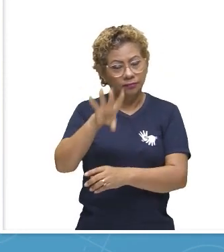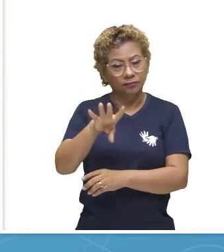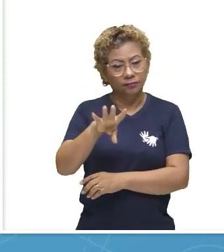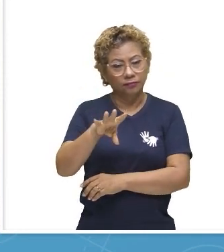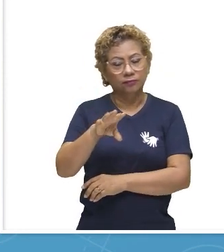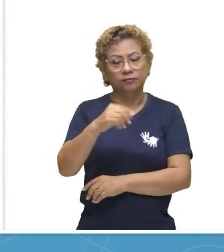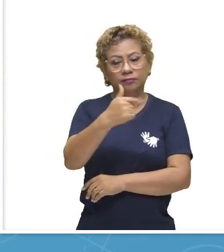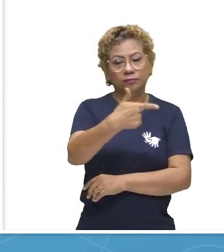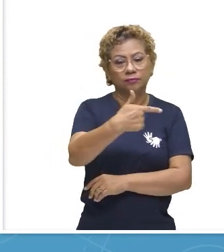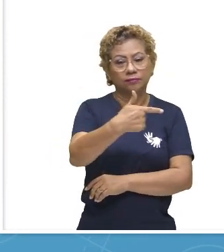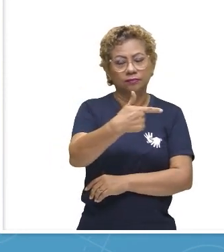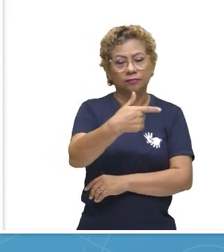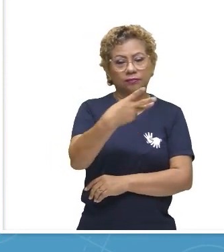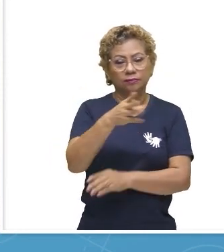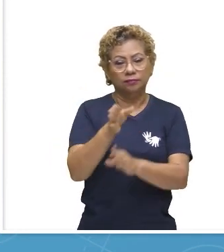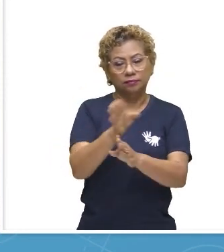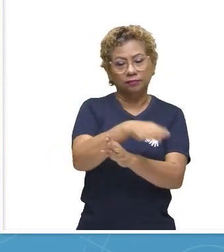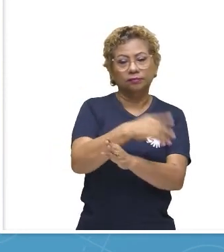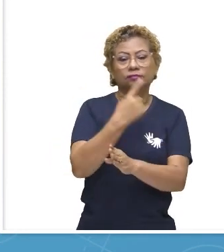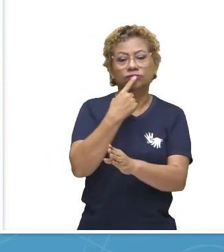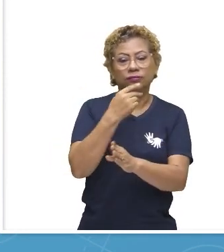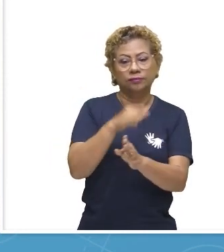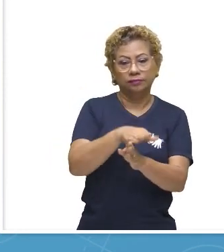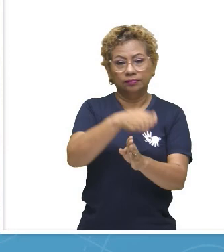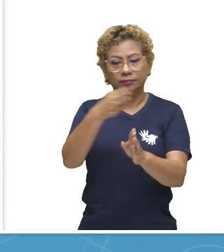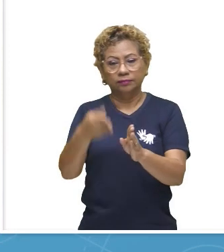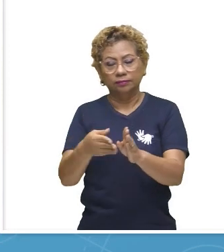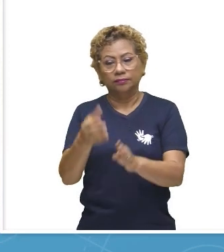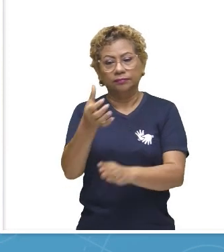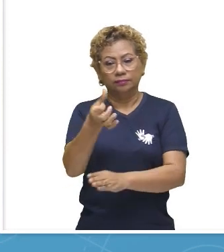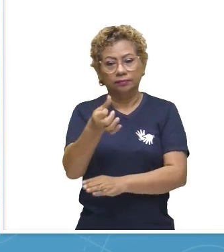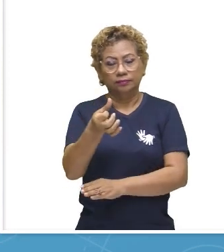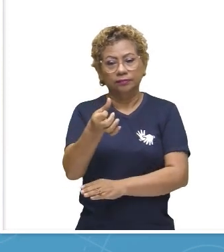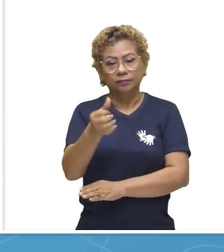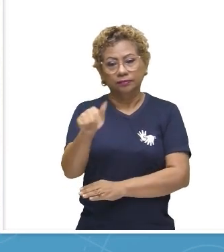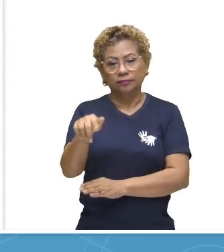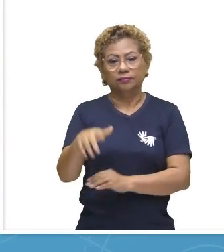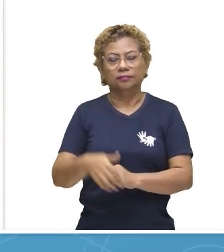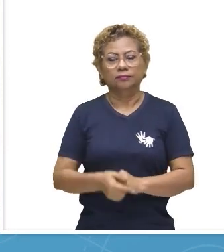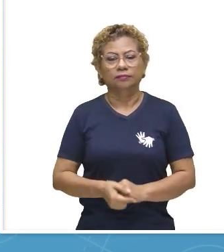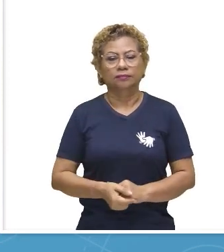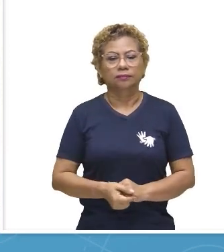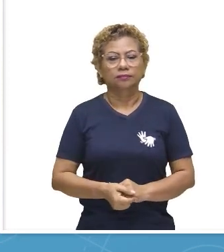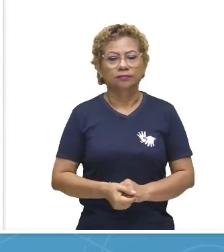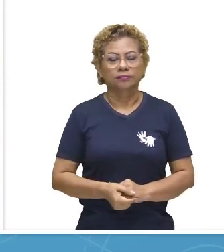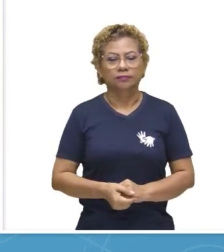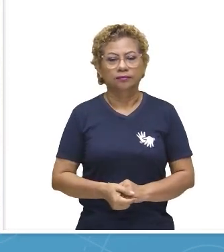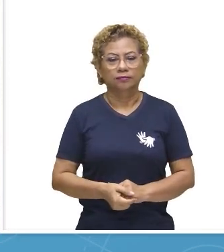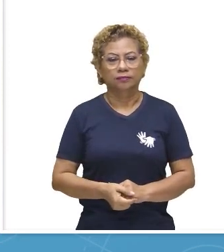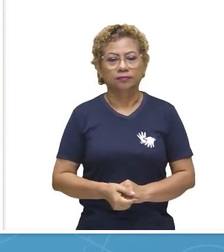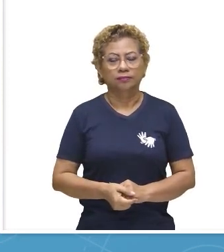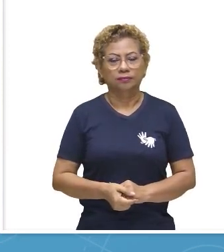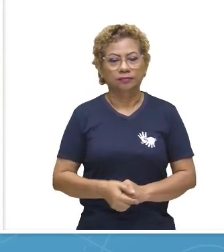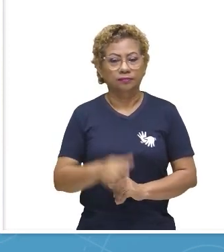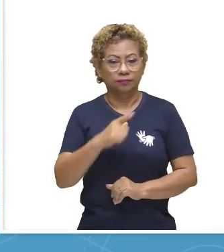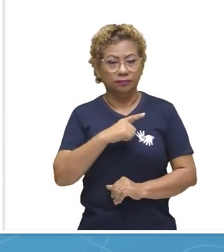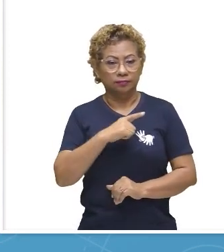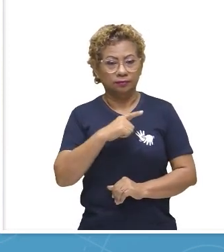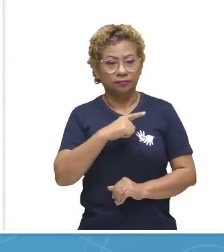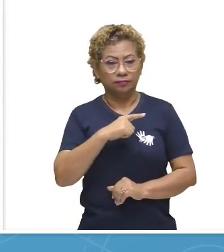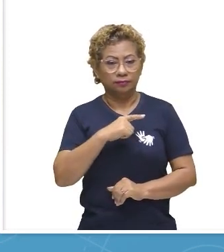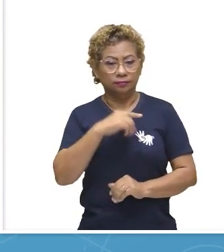externos? Alterno externo, vamos colocar aqui. Alterno externo vai ser